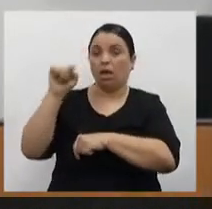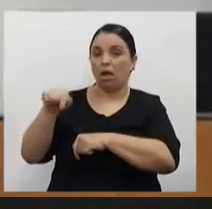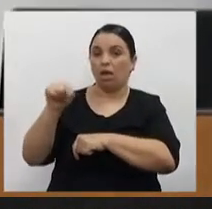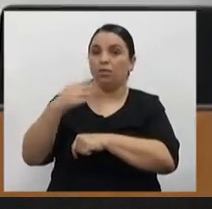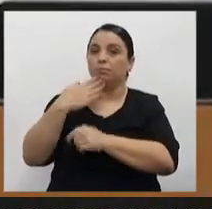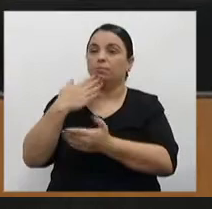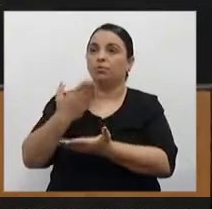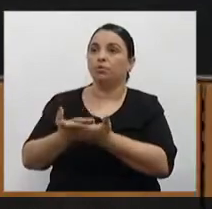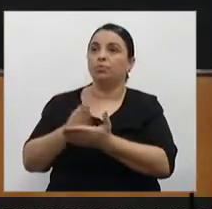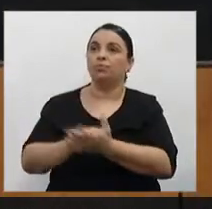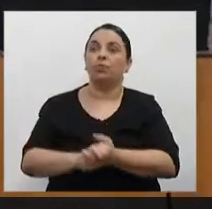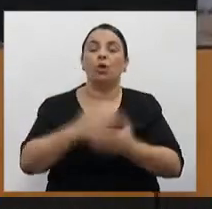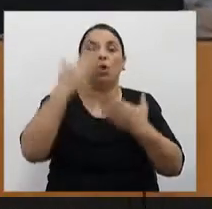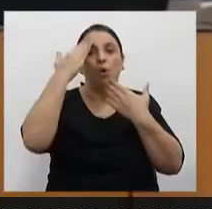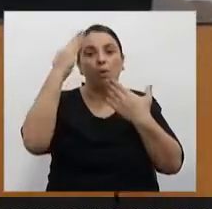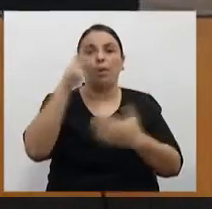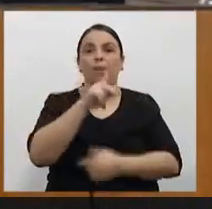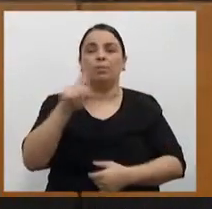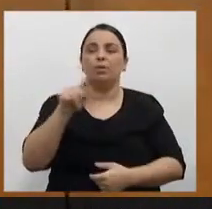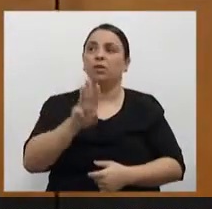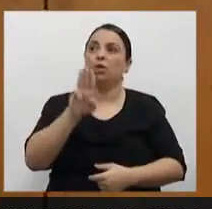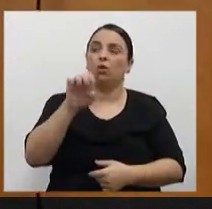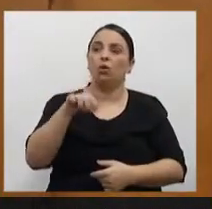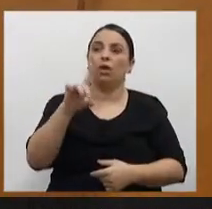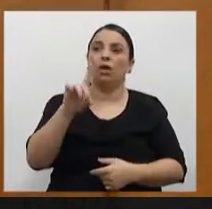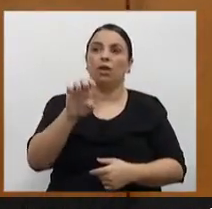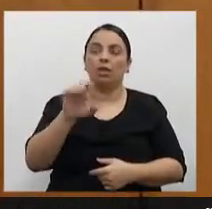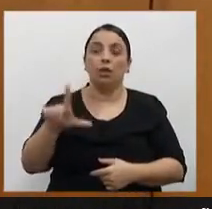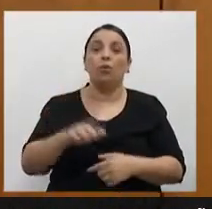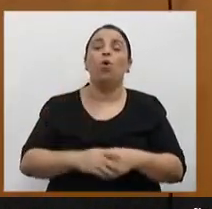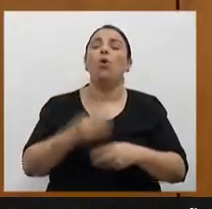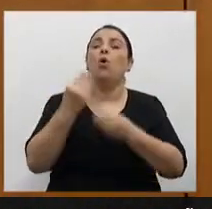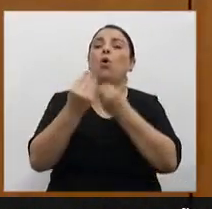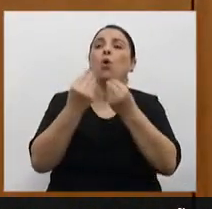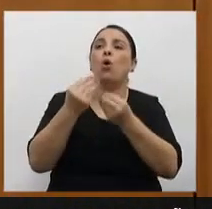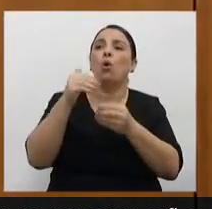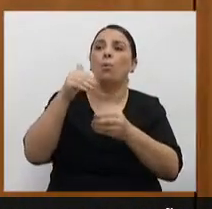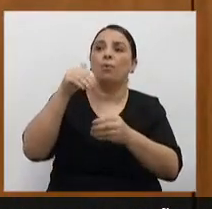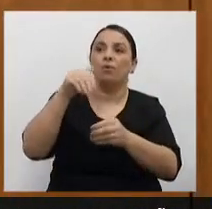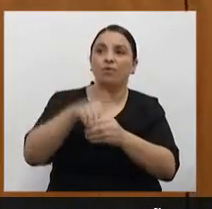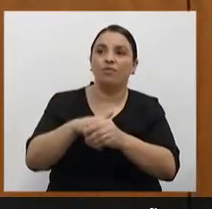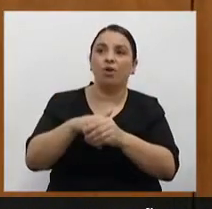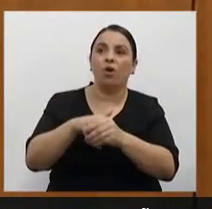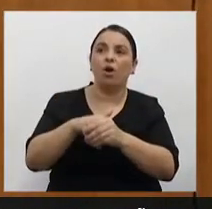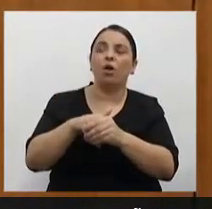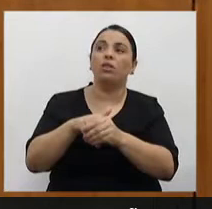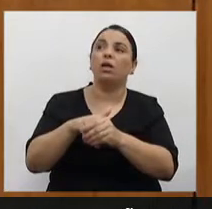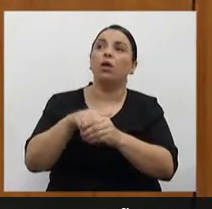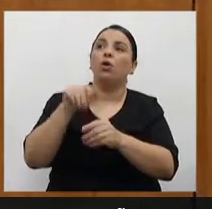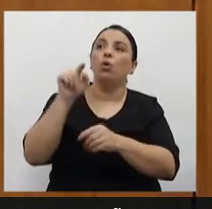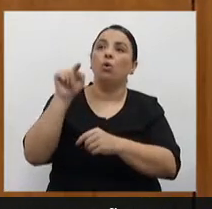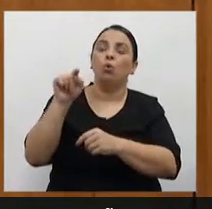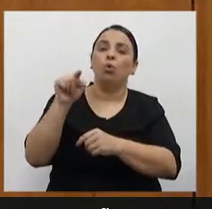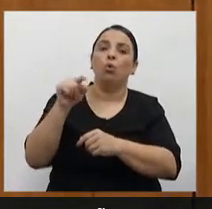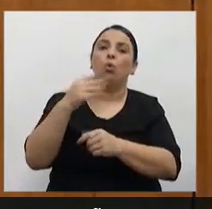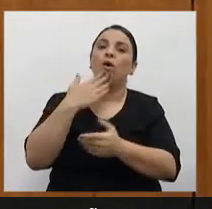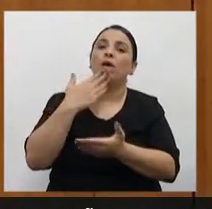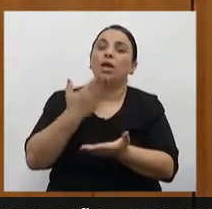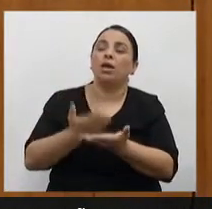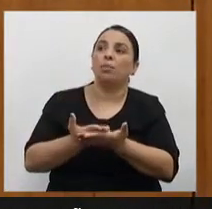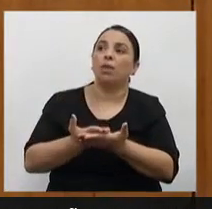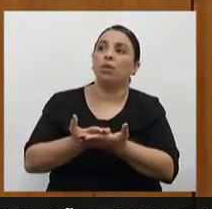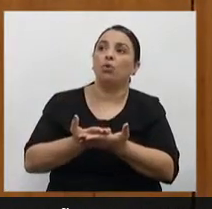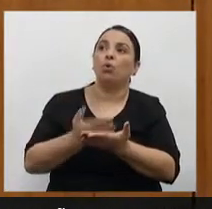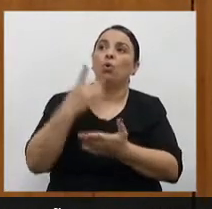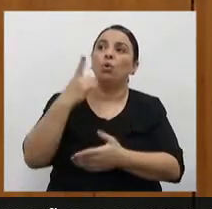Obrigado, senhor presidente. Como vota o requerimento em votação? Como vota o requerimento o